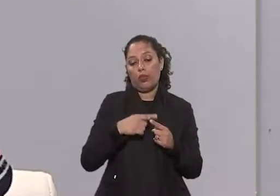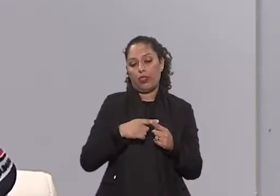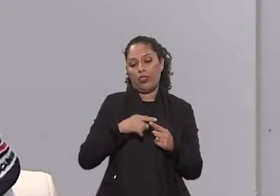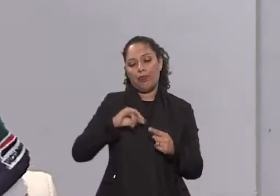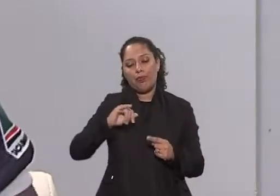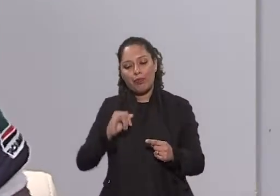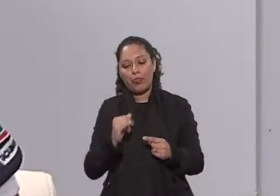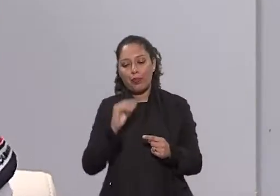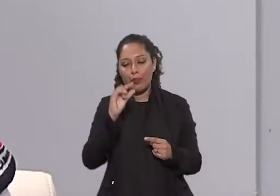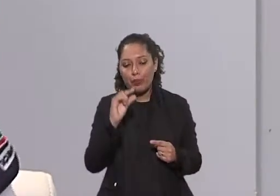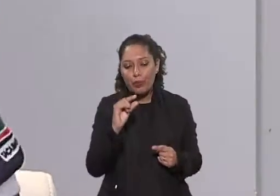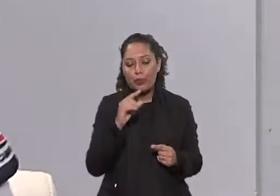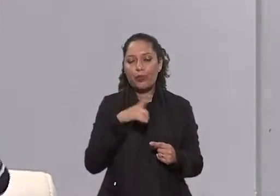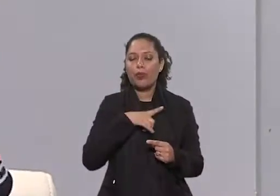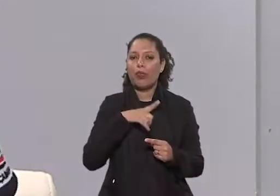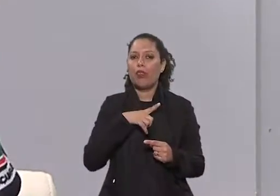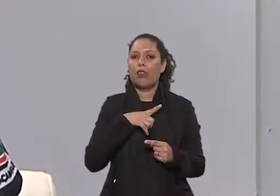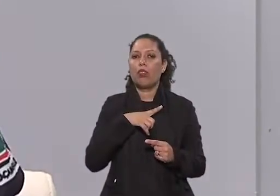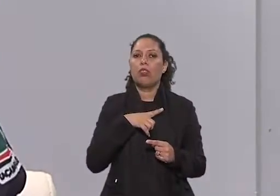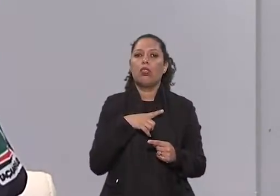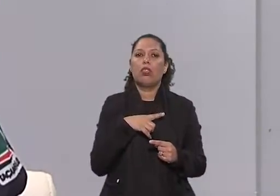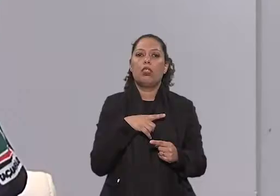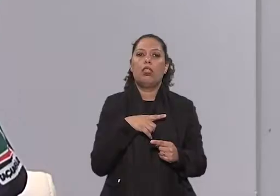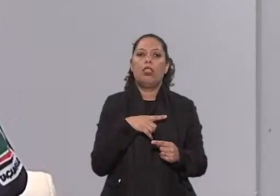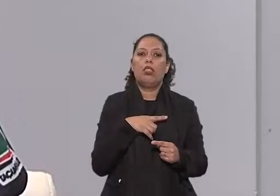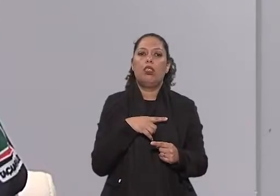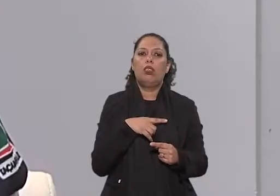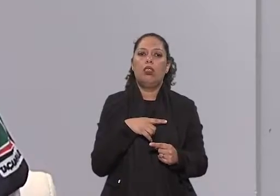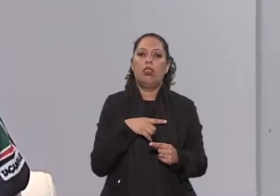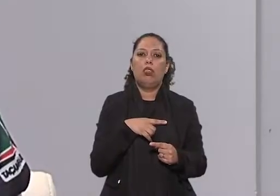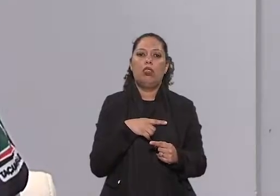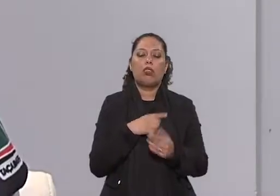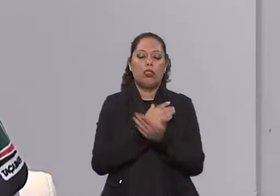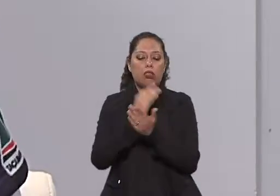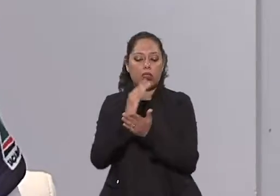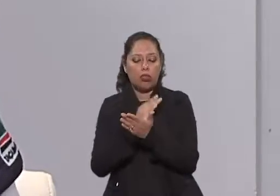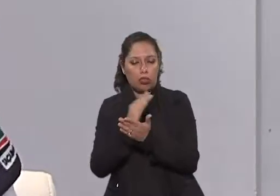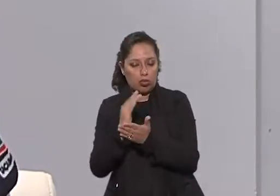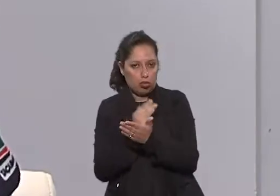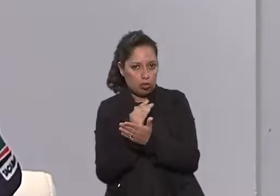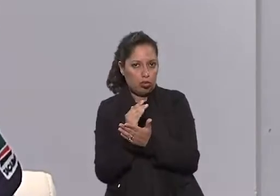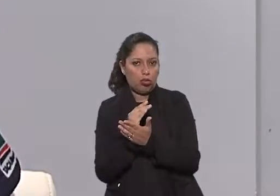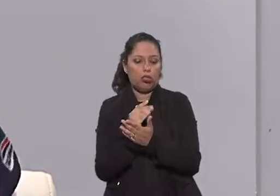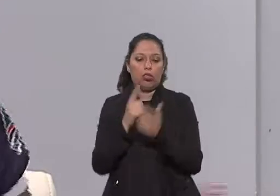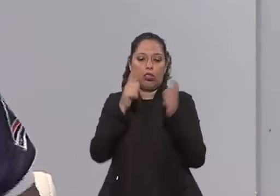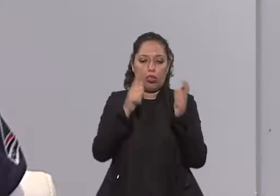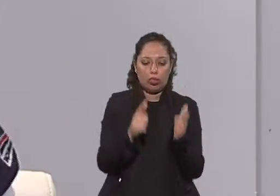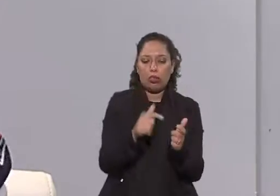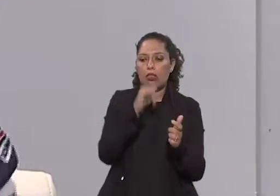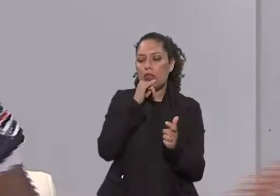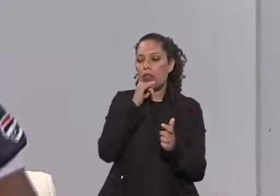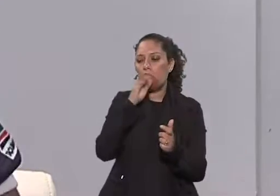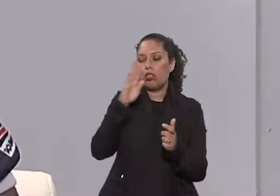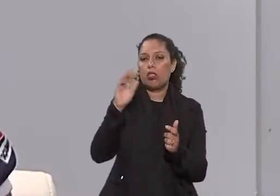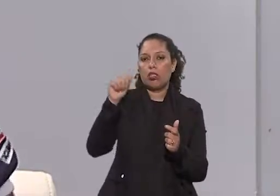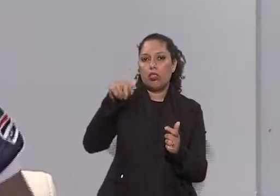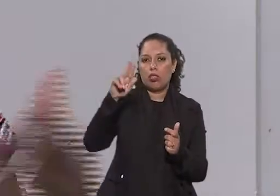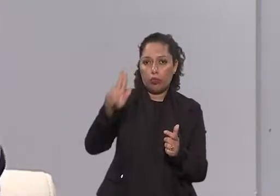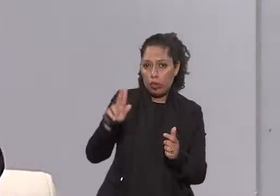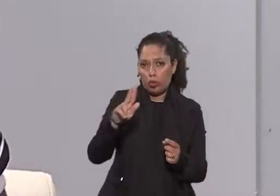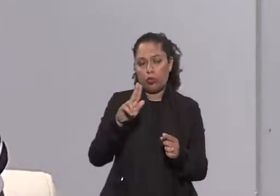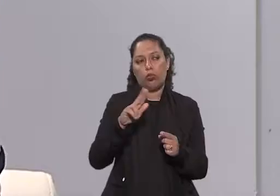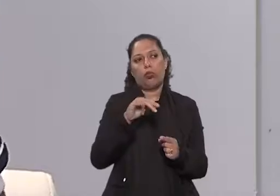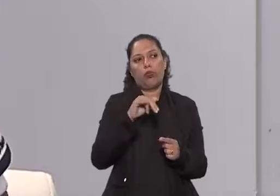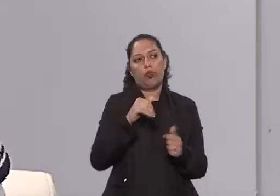poucas mas alguns lugares tem e assim alguns clubes dão algum suporte como bom uma